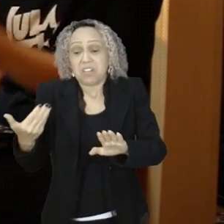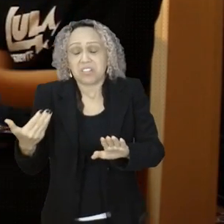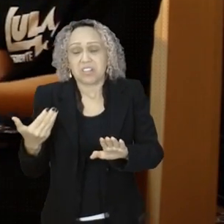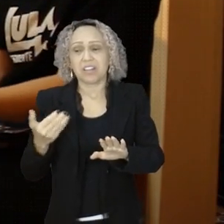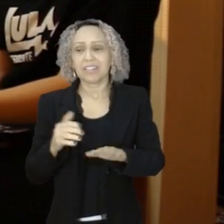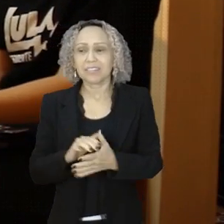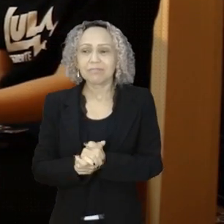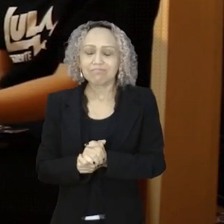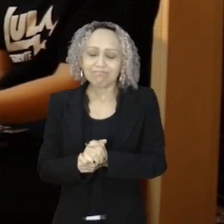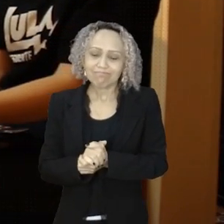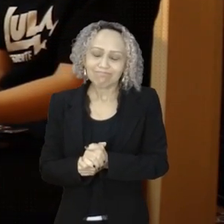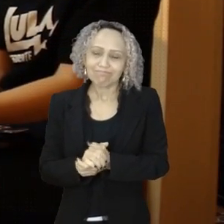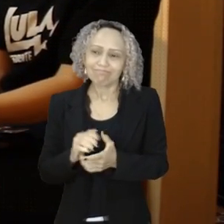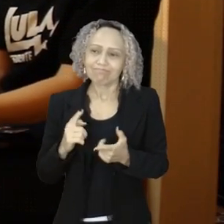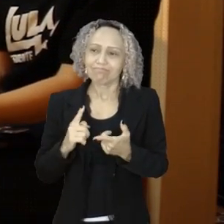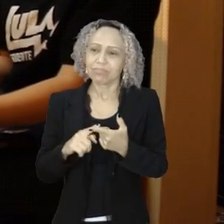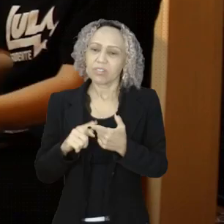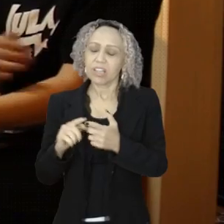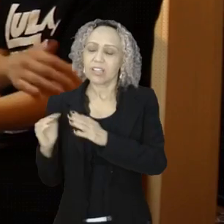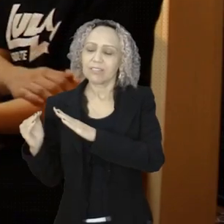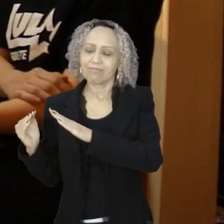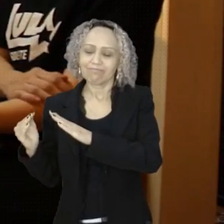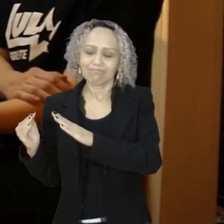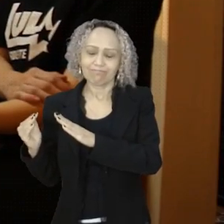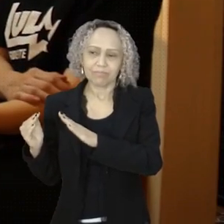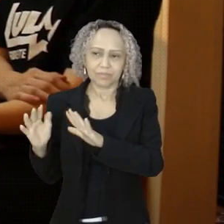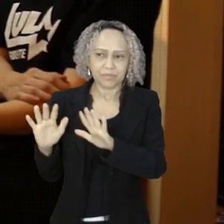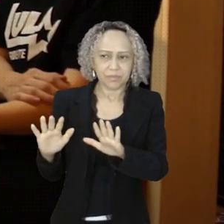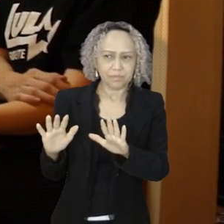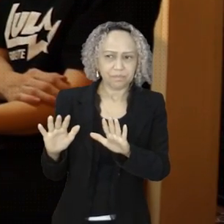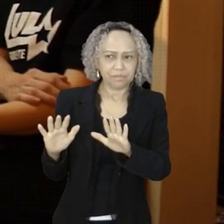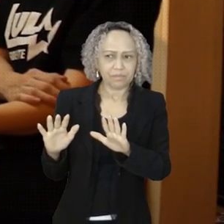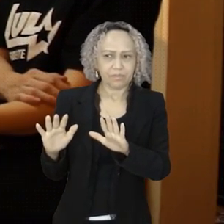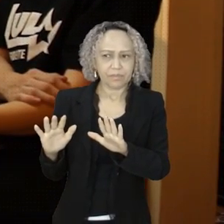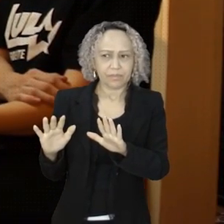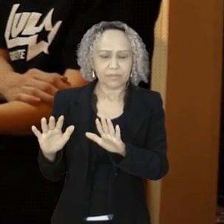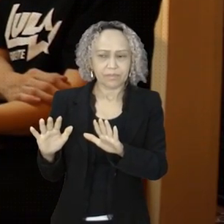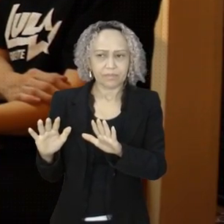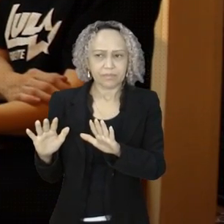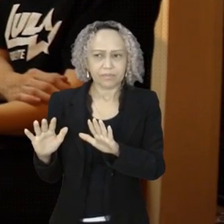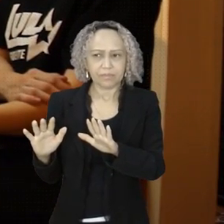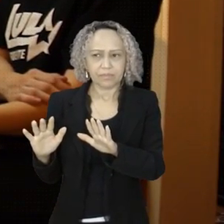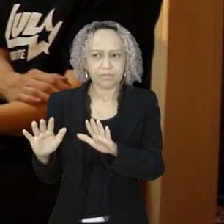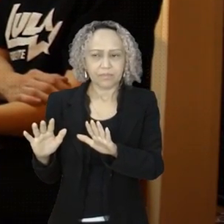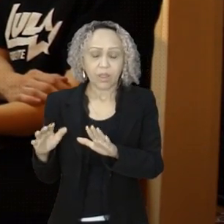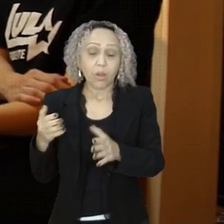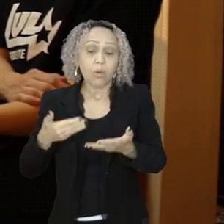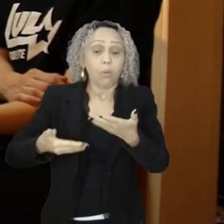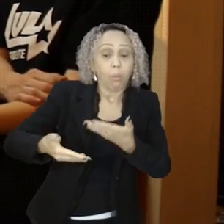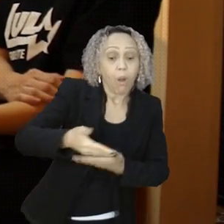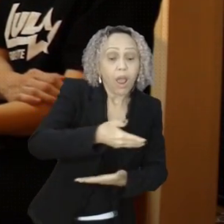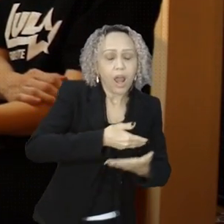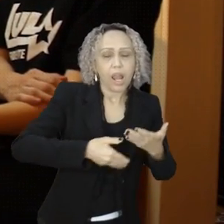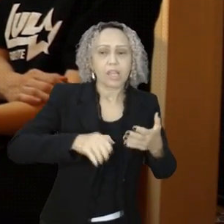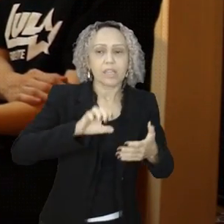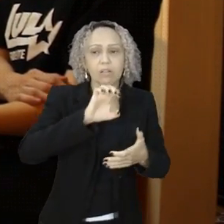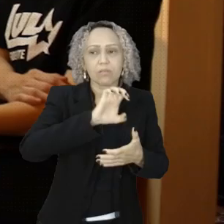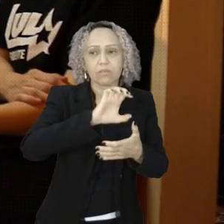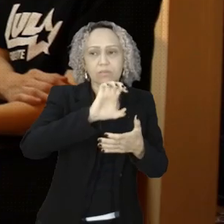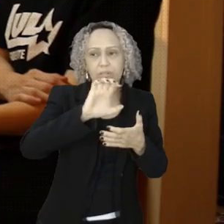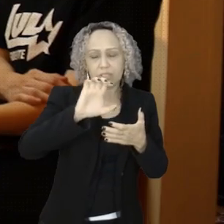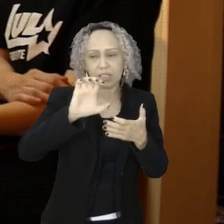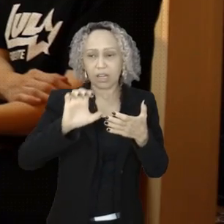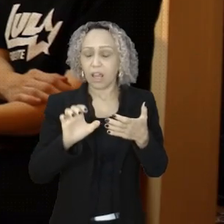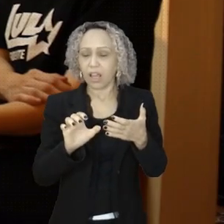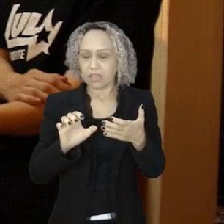Então não era uma. Eu já tinha portanto, uma relação de classe, né, que